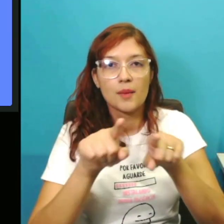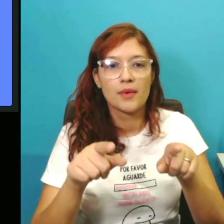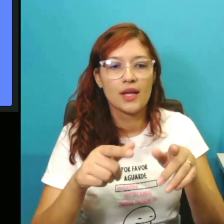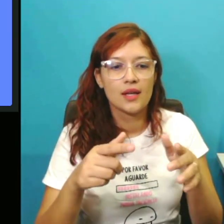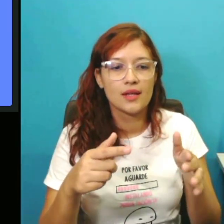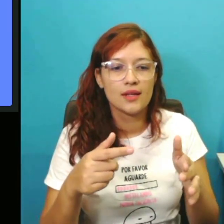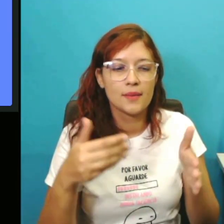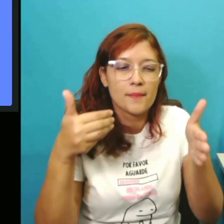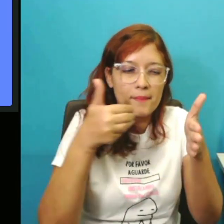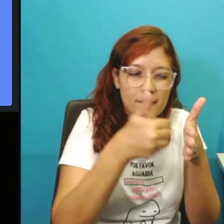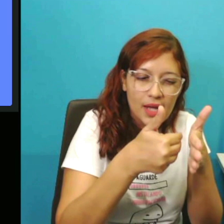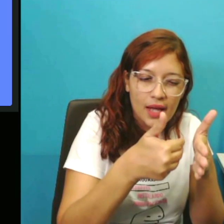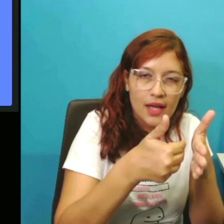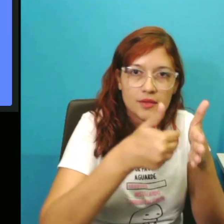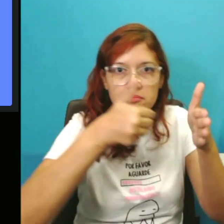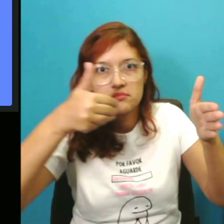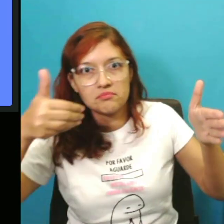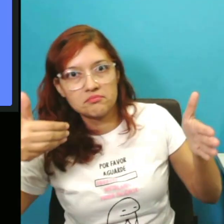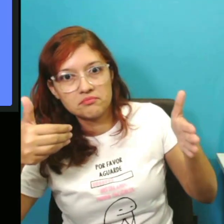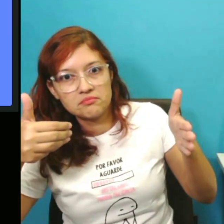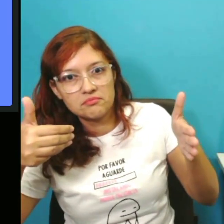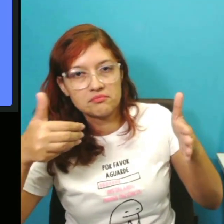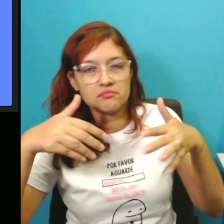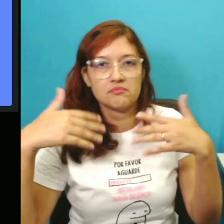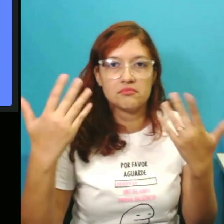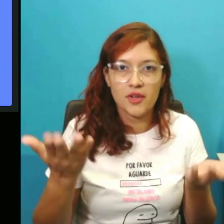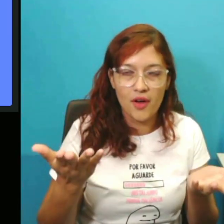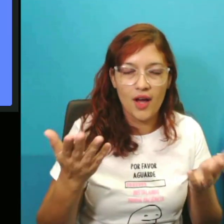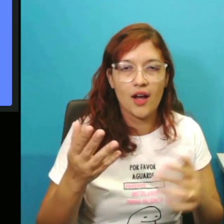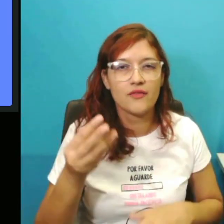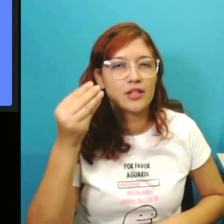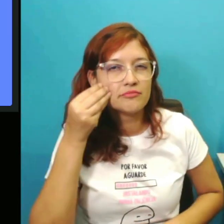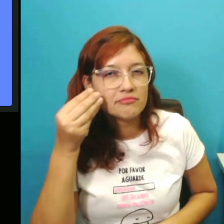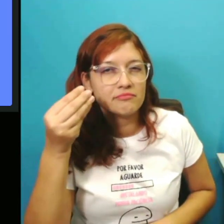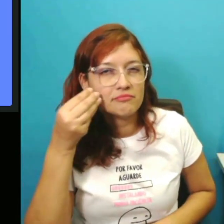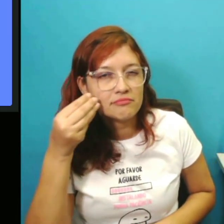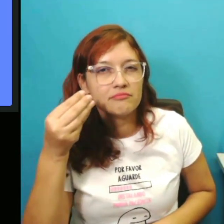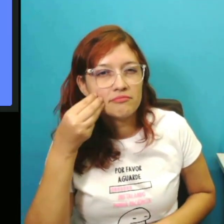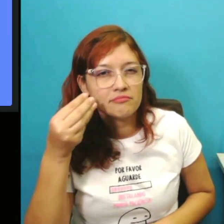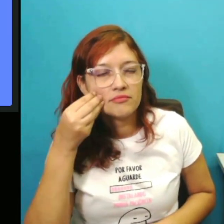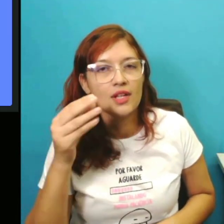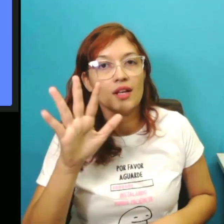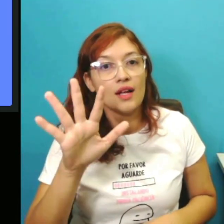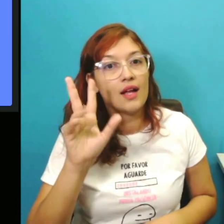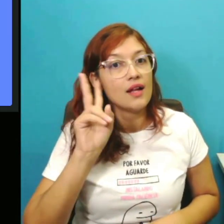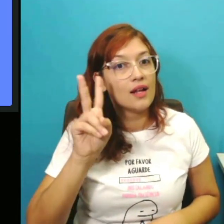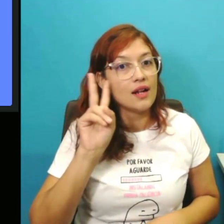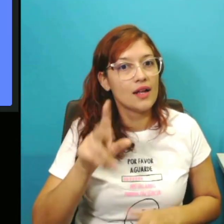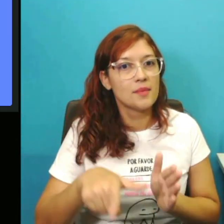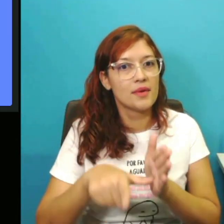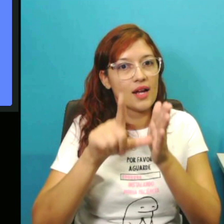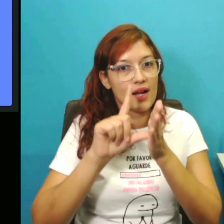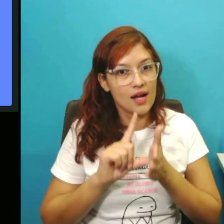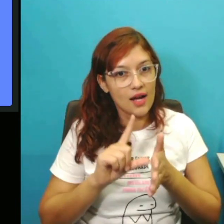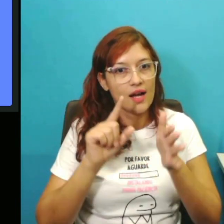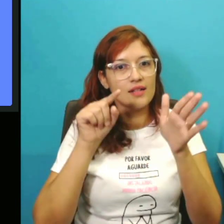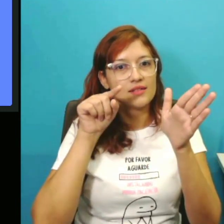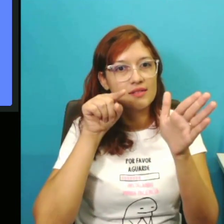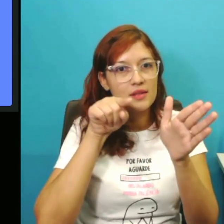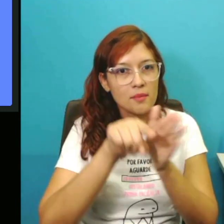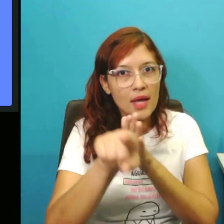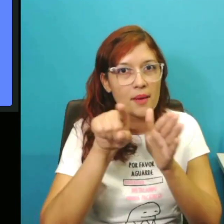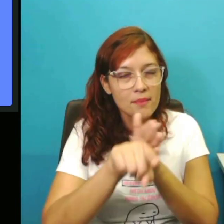diferente, alterando a distância também. Então, pode ir fazendo vários experimentos, lembrando de